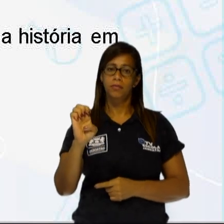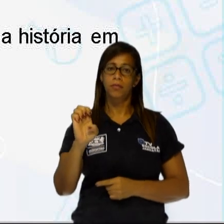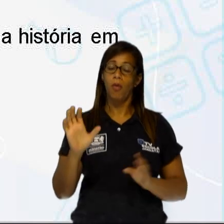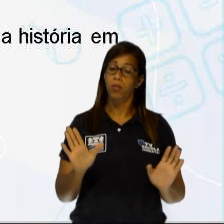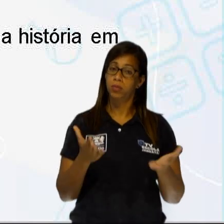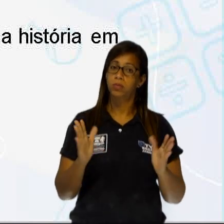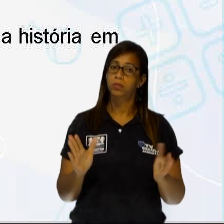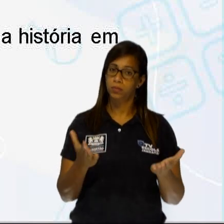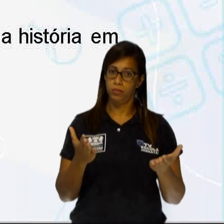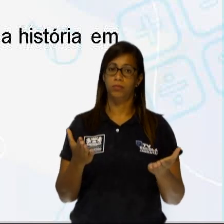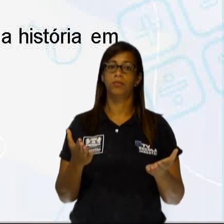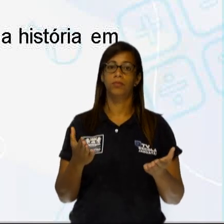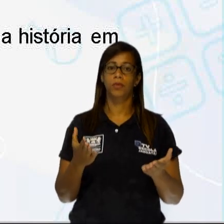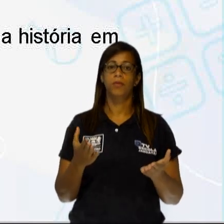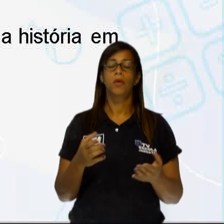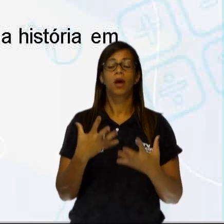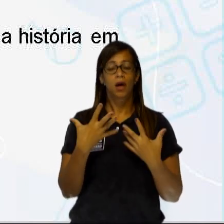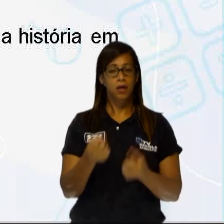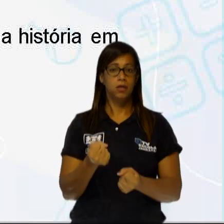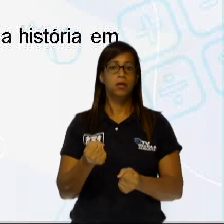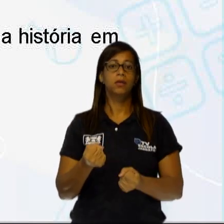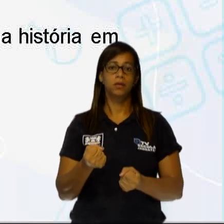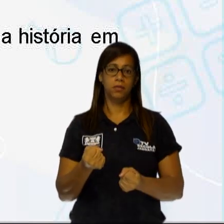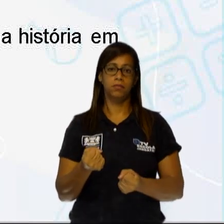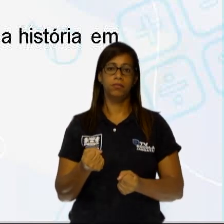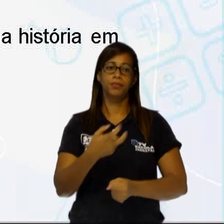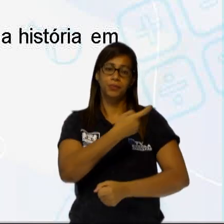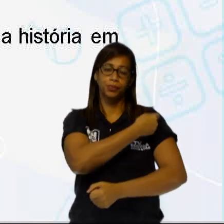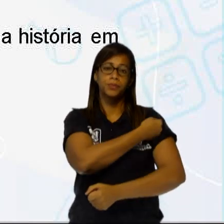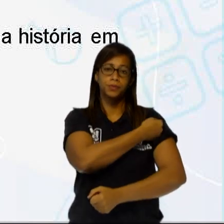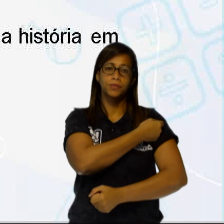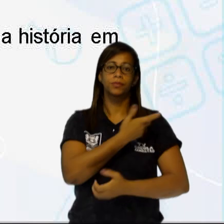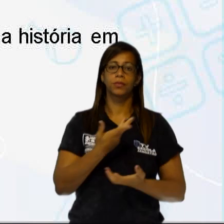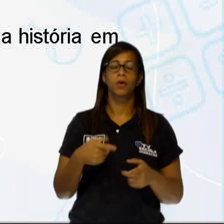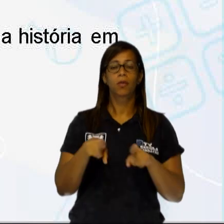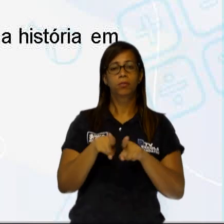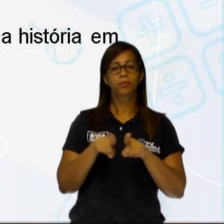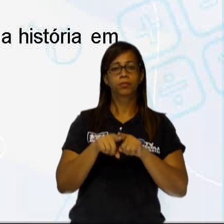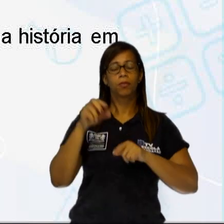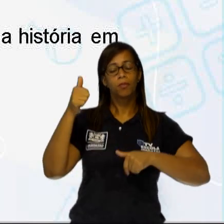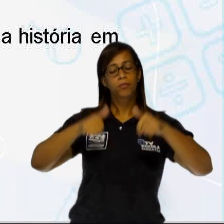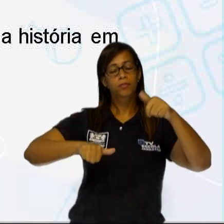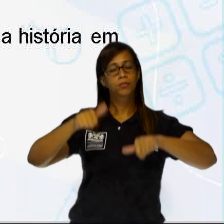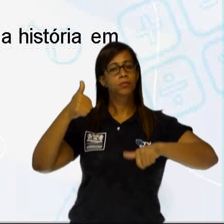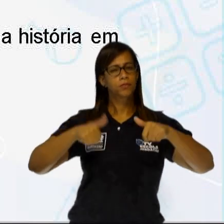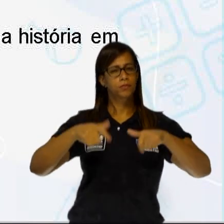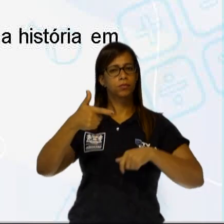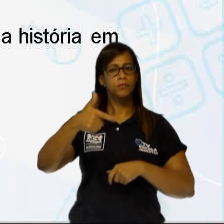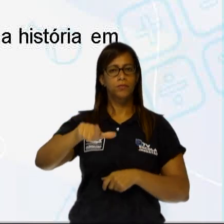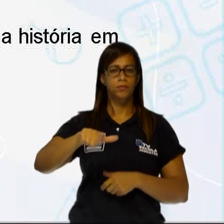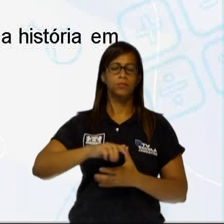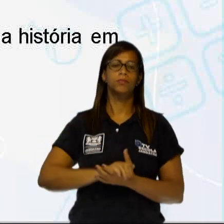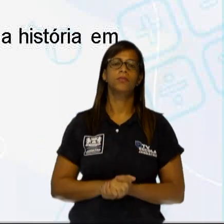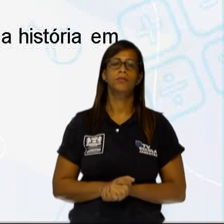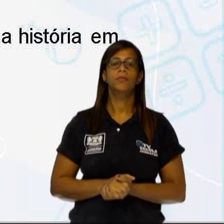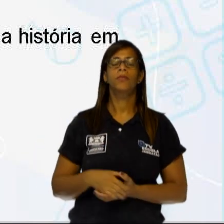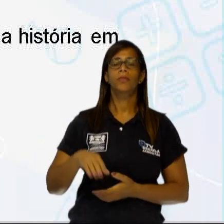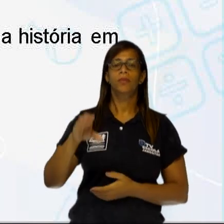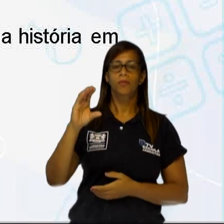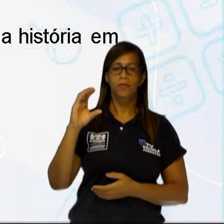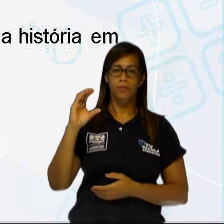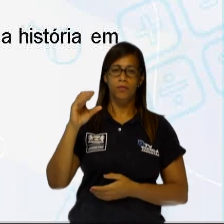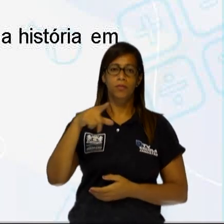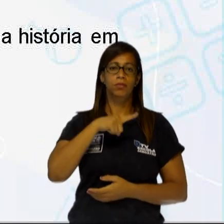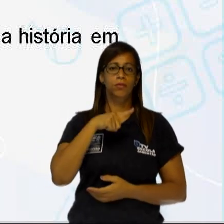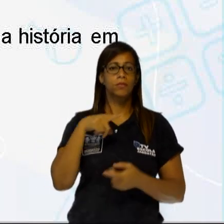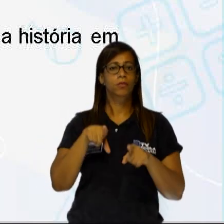né? Bom, só para a gente terminar a questão, né, concluir aí com firmeza, vamos ver os outros itens, analisando o C, D e E. No C a gente tem o